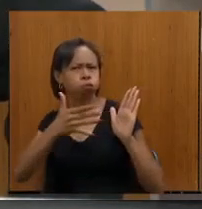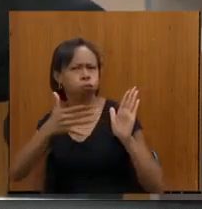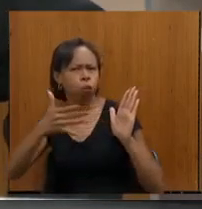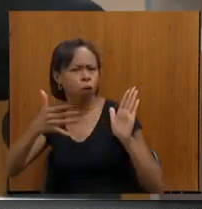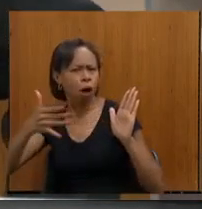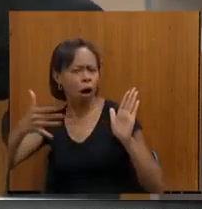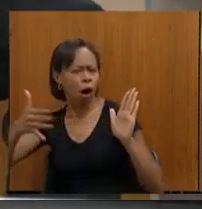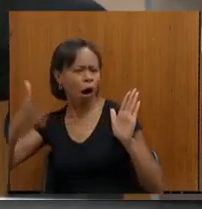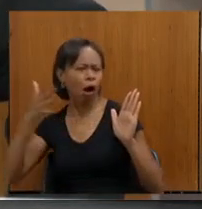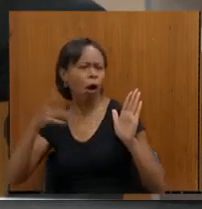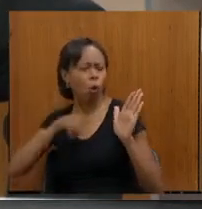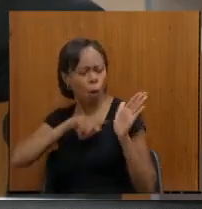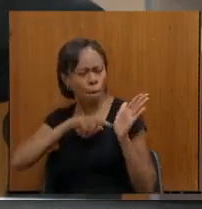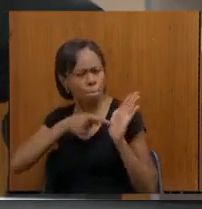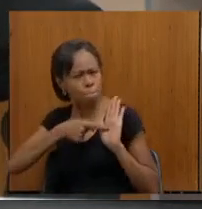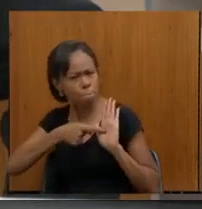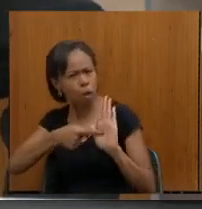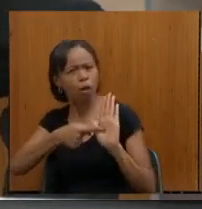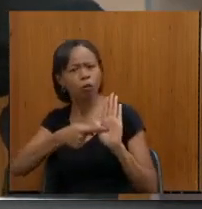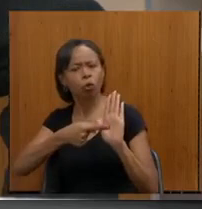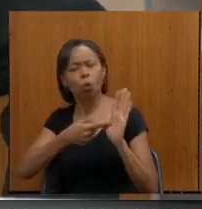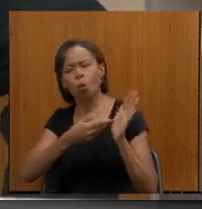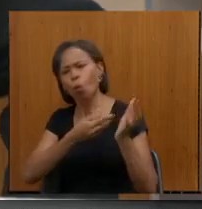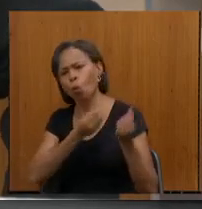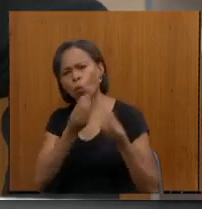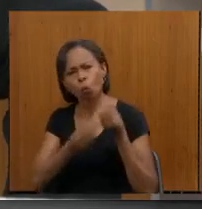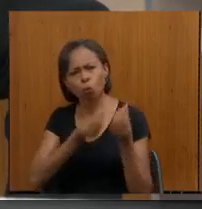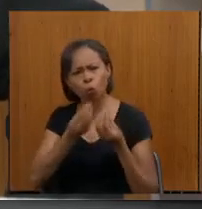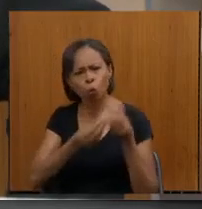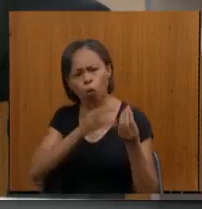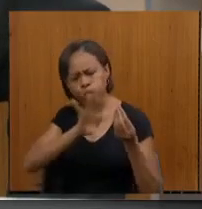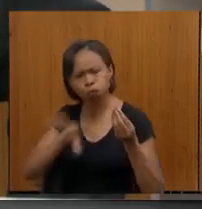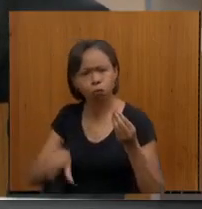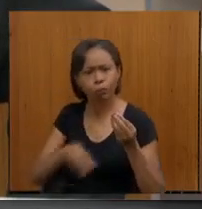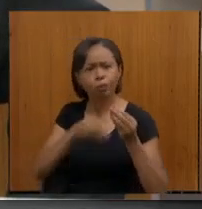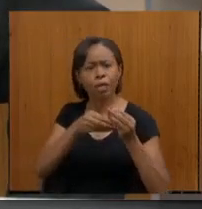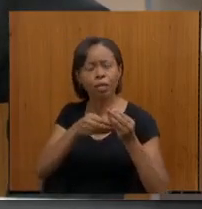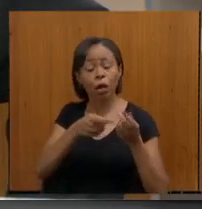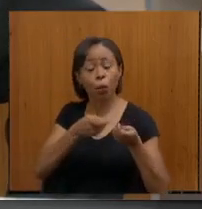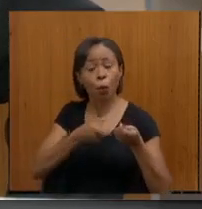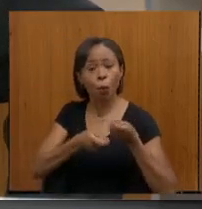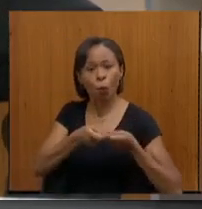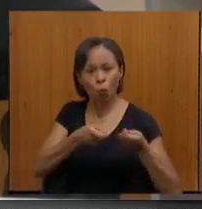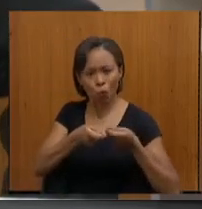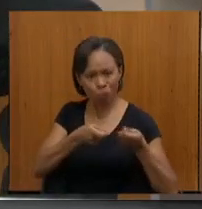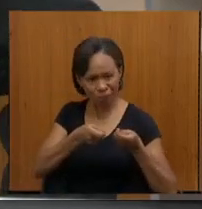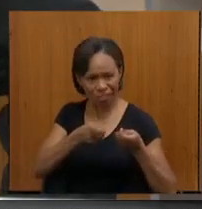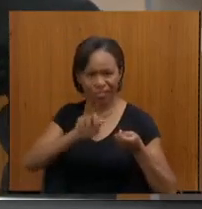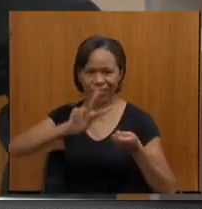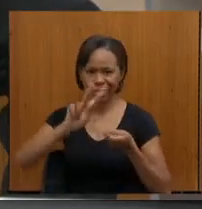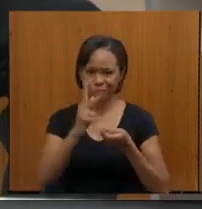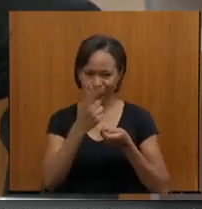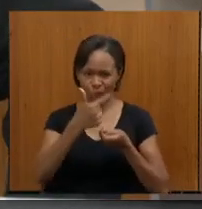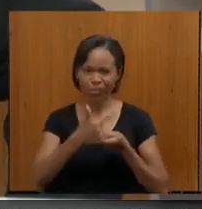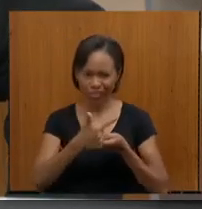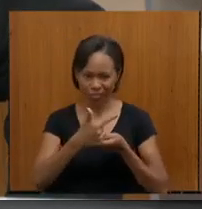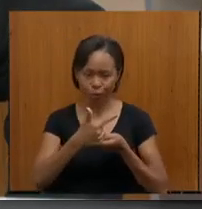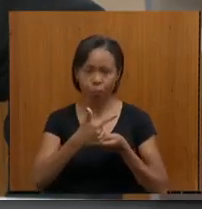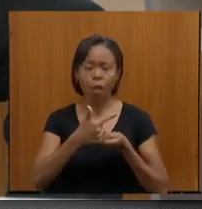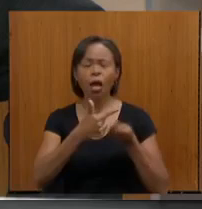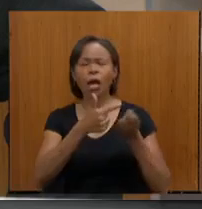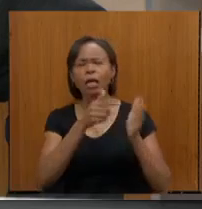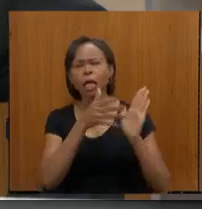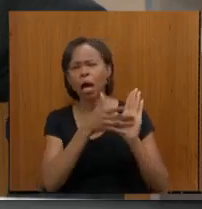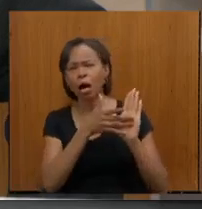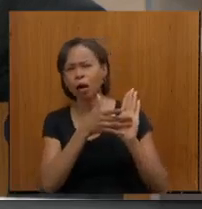marca um guia sobre como seria a implementação da economia de hidrogênio no nosso país é de lá